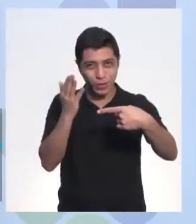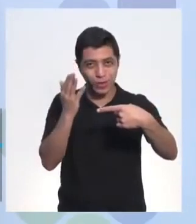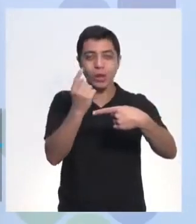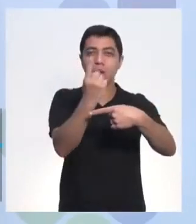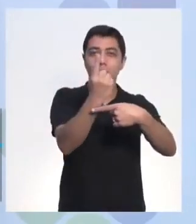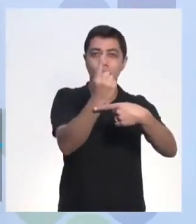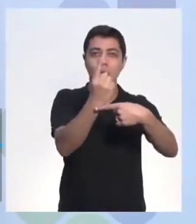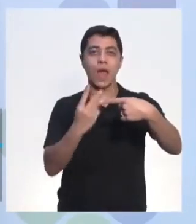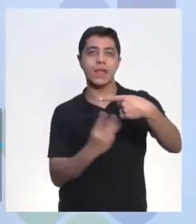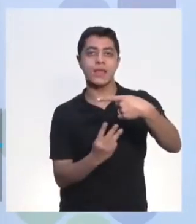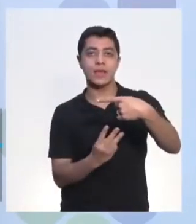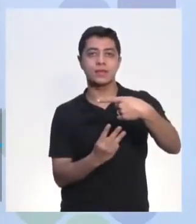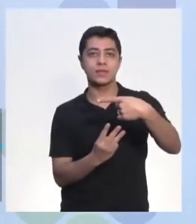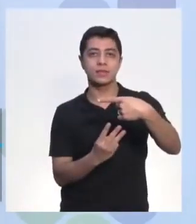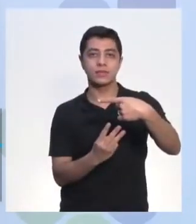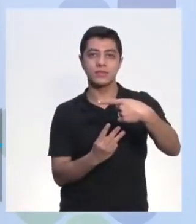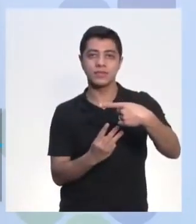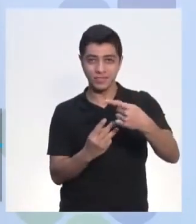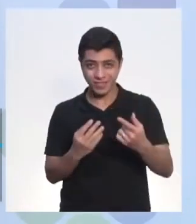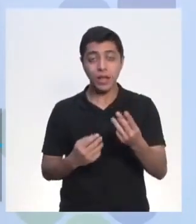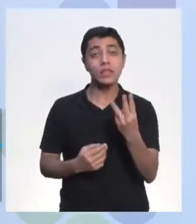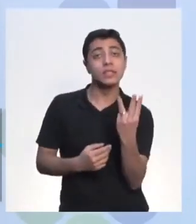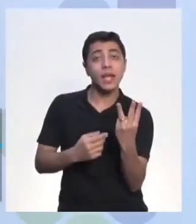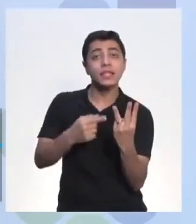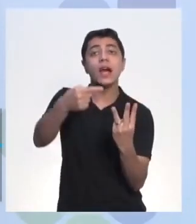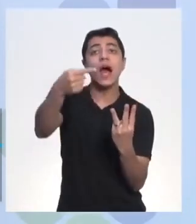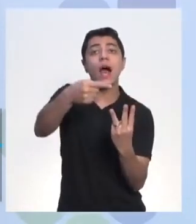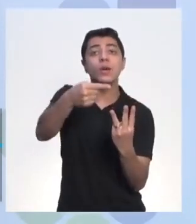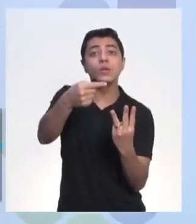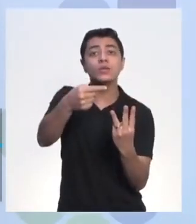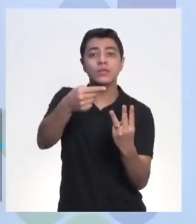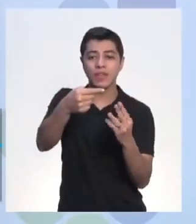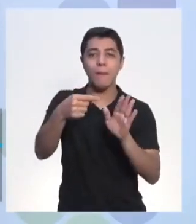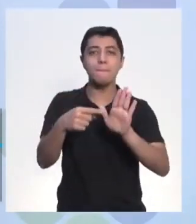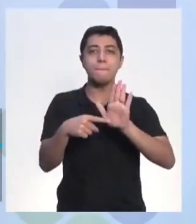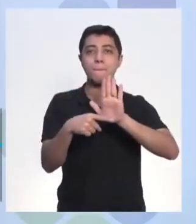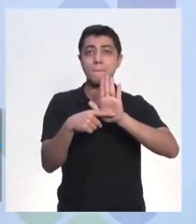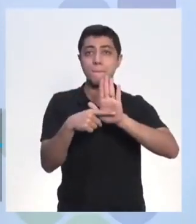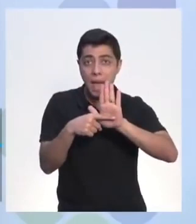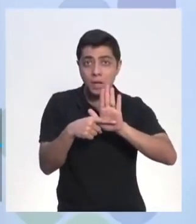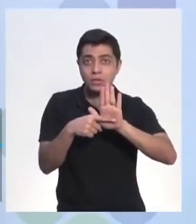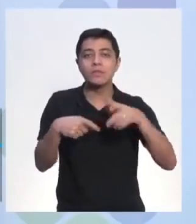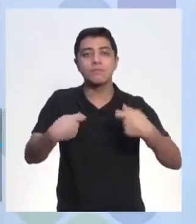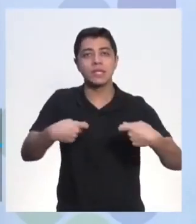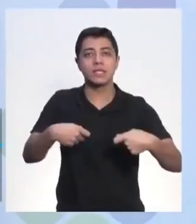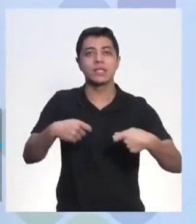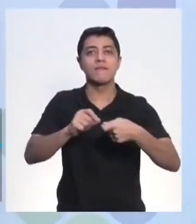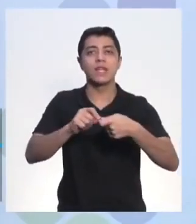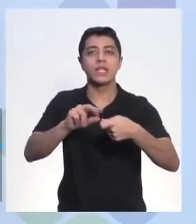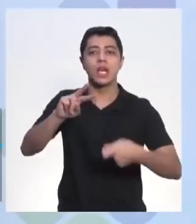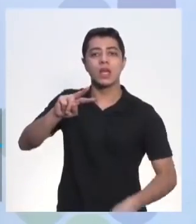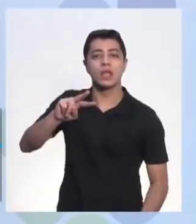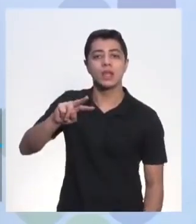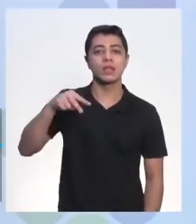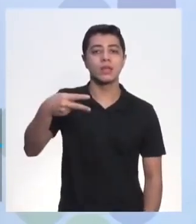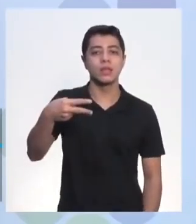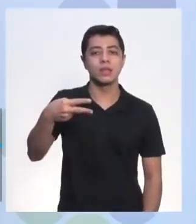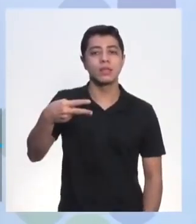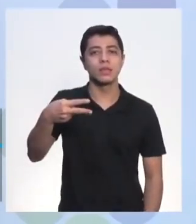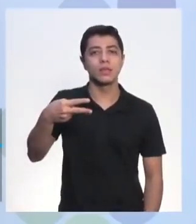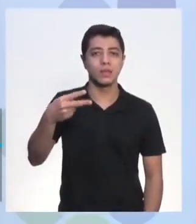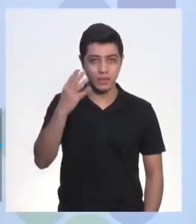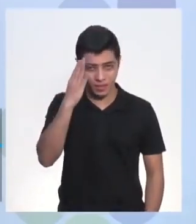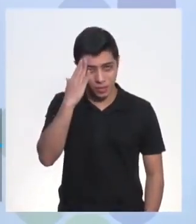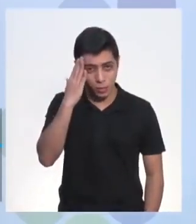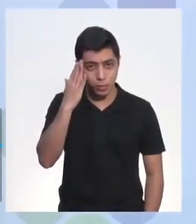que embaixo. E 3 elevado a 1, lembra da regrinha? Elevado a 1 dá o próprio número. Legal. E se for 3 elevado a menos